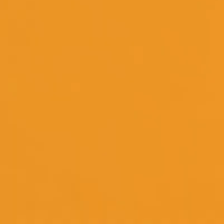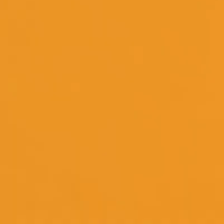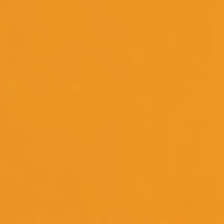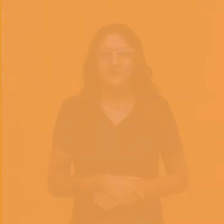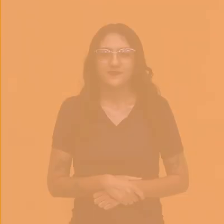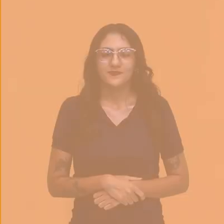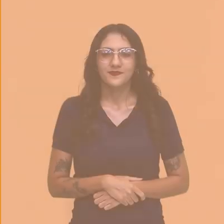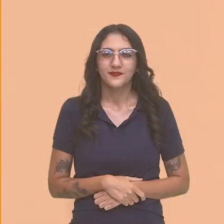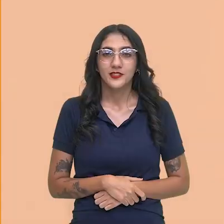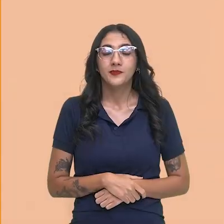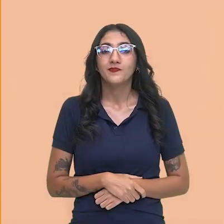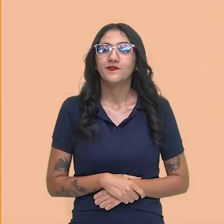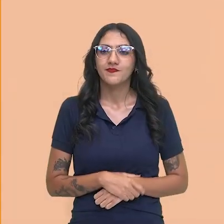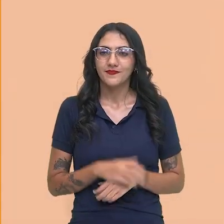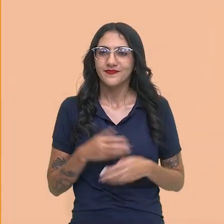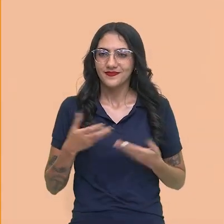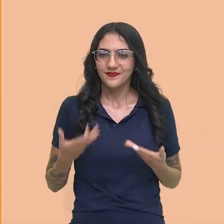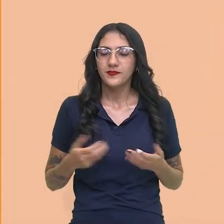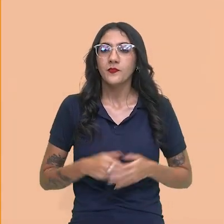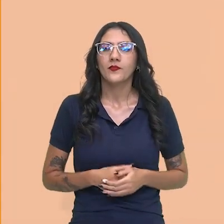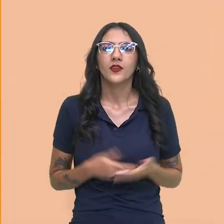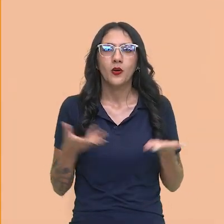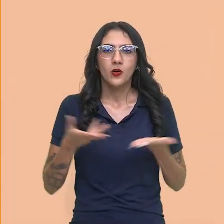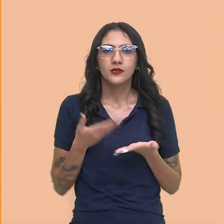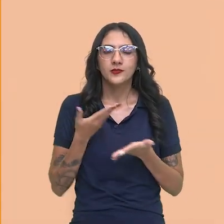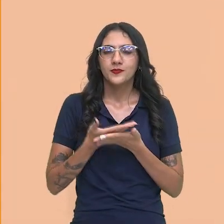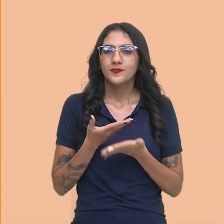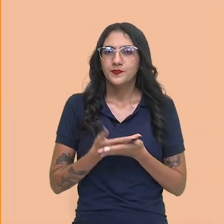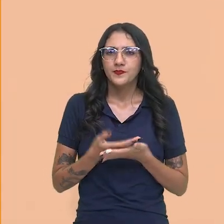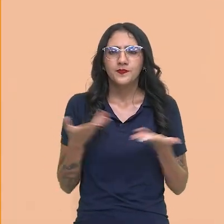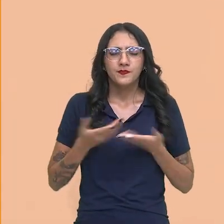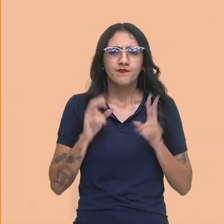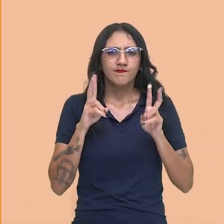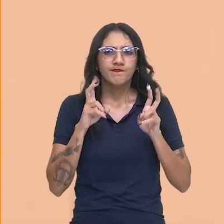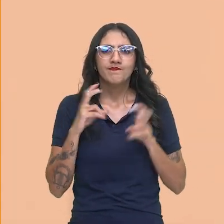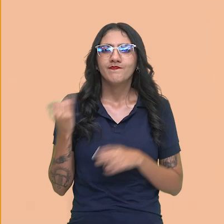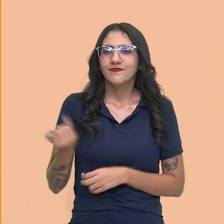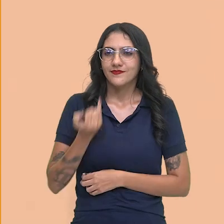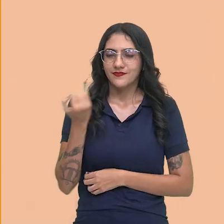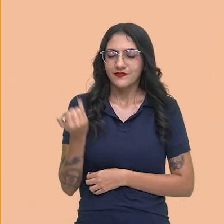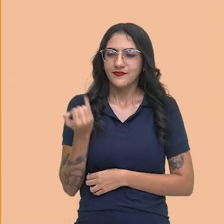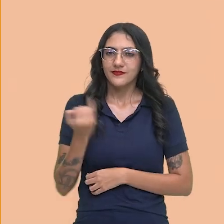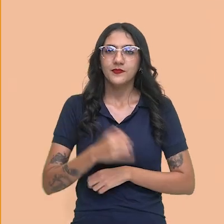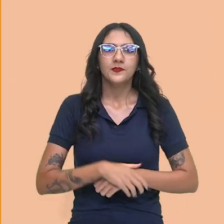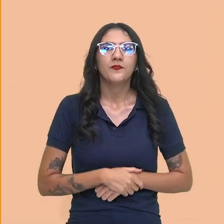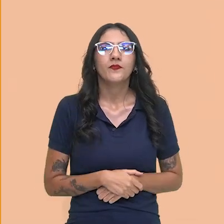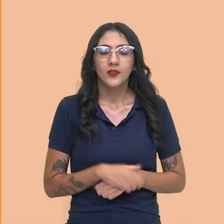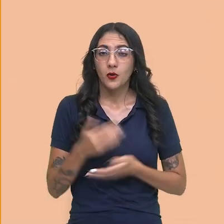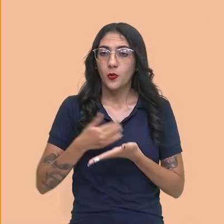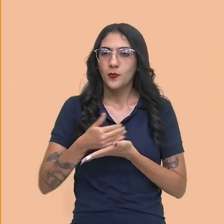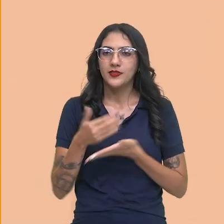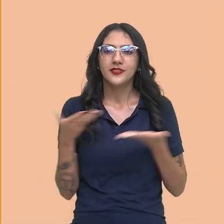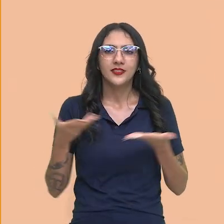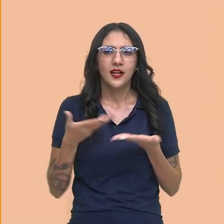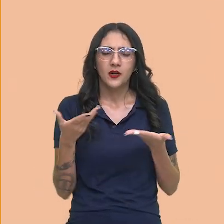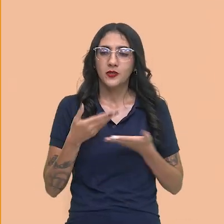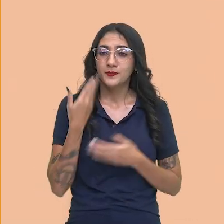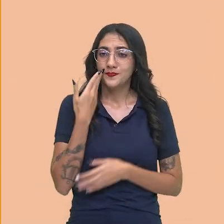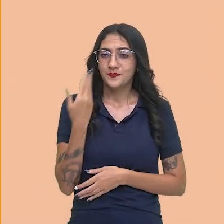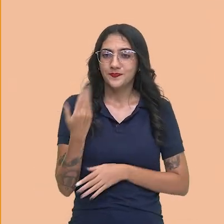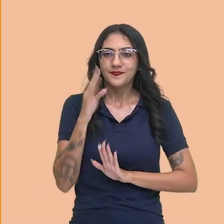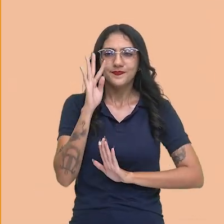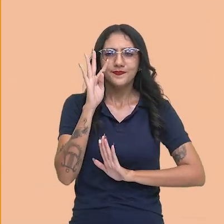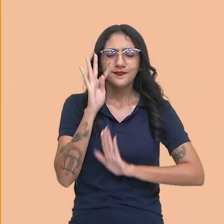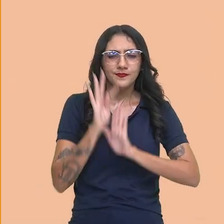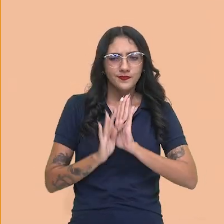Então, meus queridos alunos, né? Hoje é um dia de extrema importância, então vamos iniciar já o nosso texto,